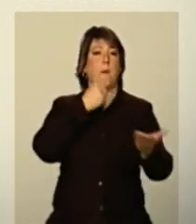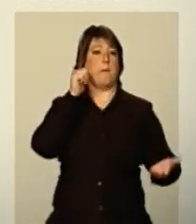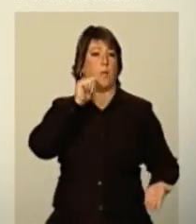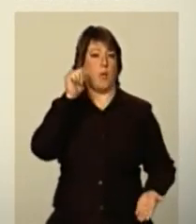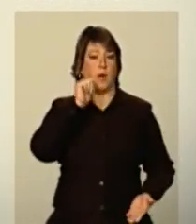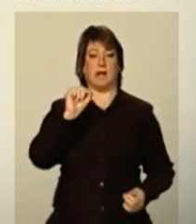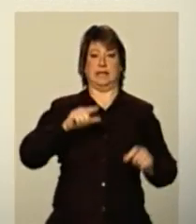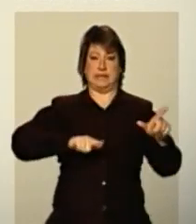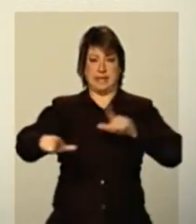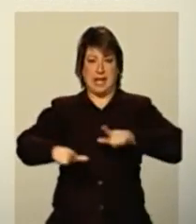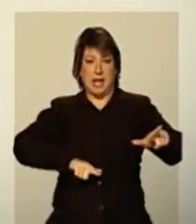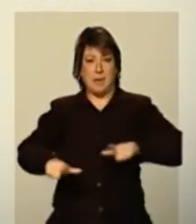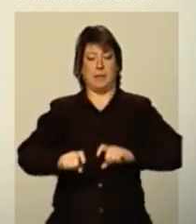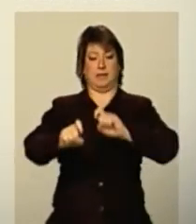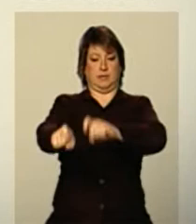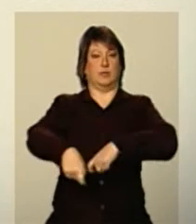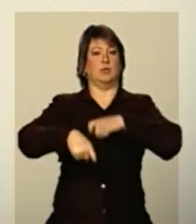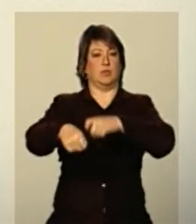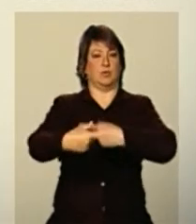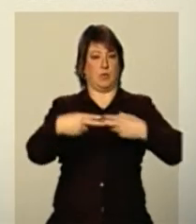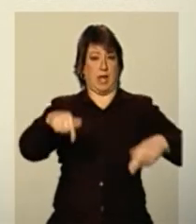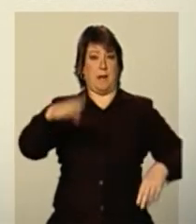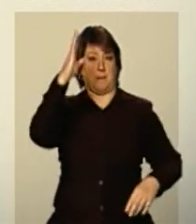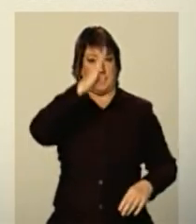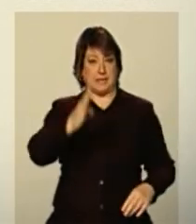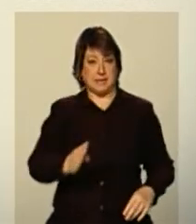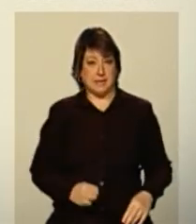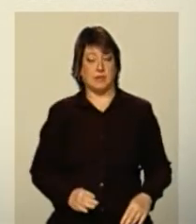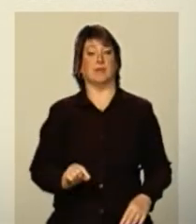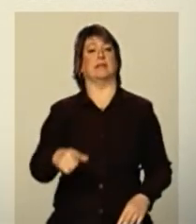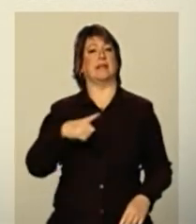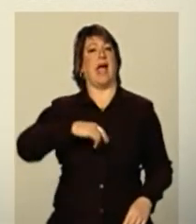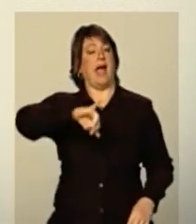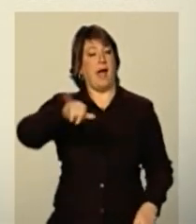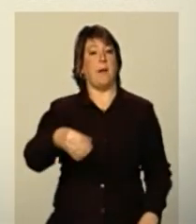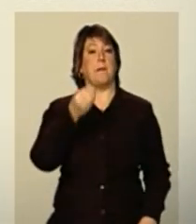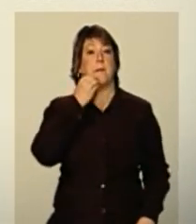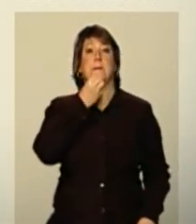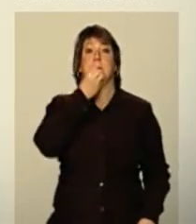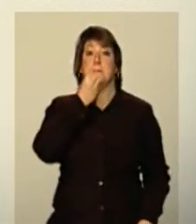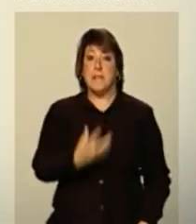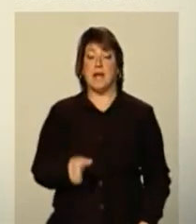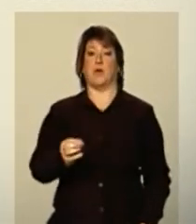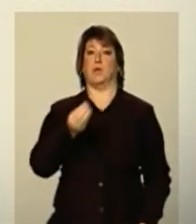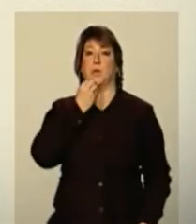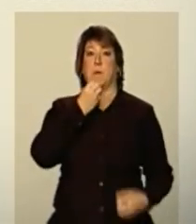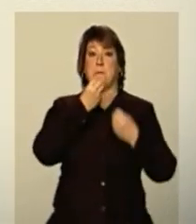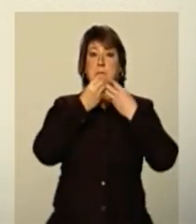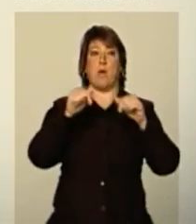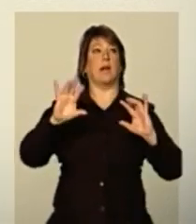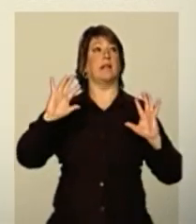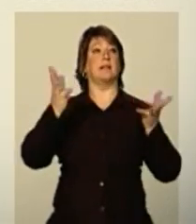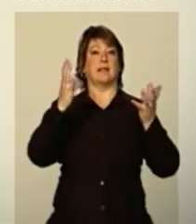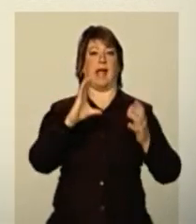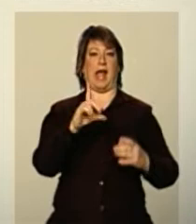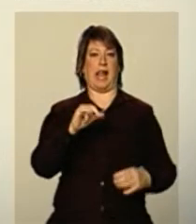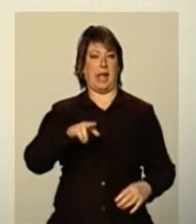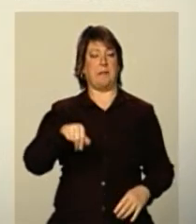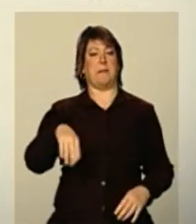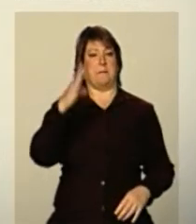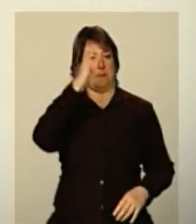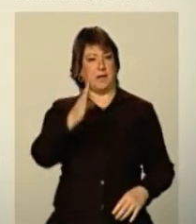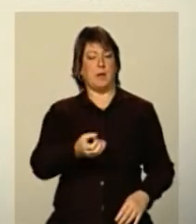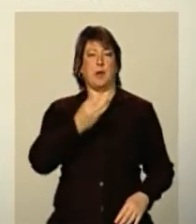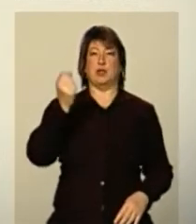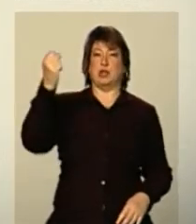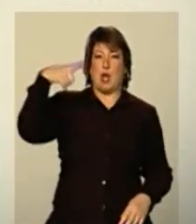são empreendedores rurais no Brasil têm aproveitado bem as vantagens do nosso clima e do nosso solo. E eles